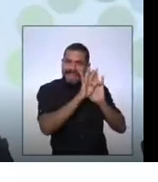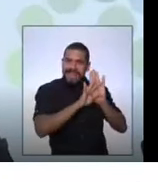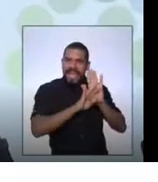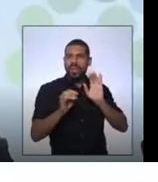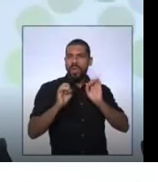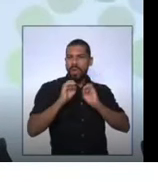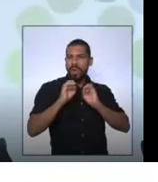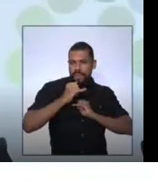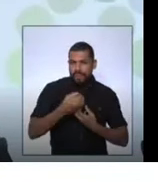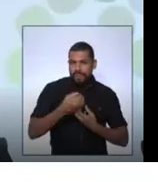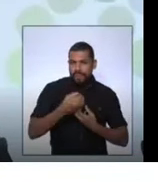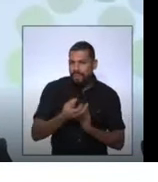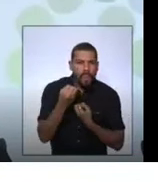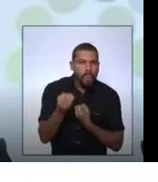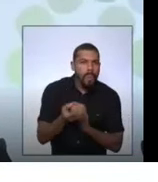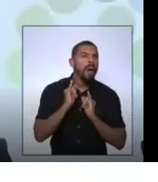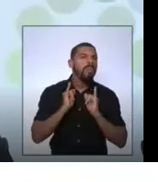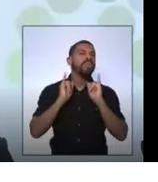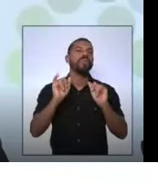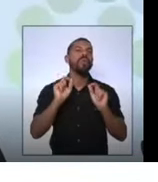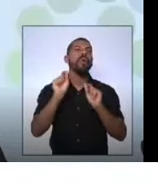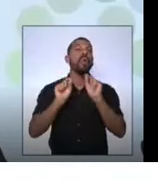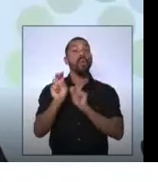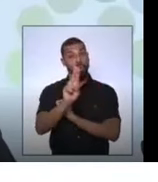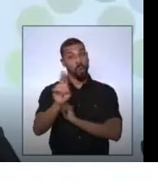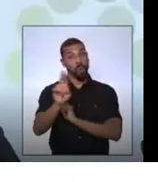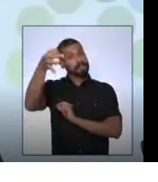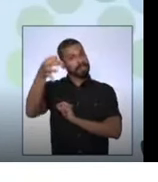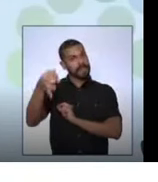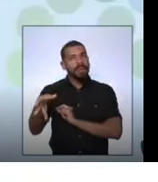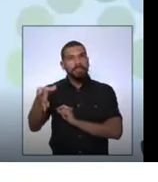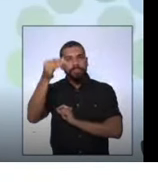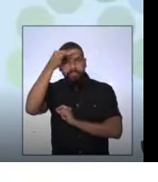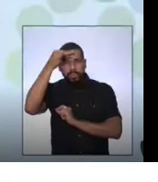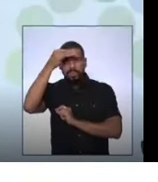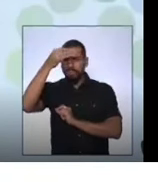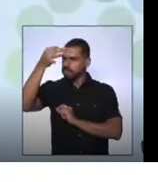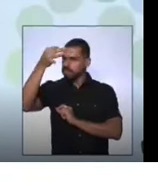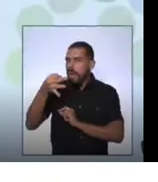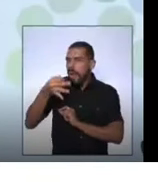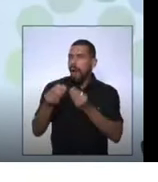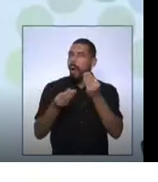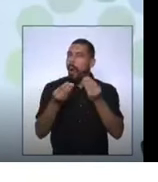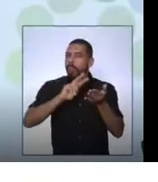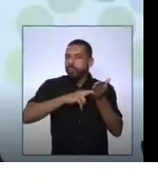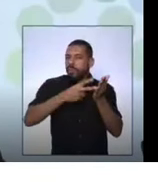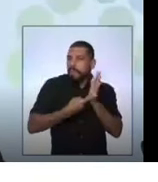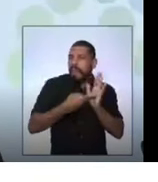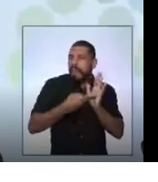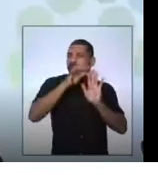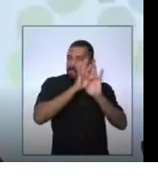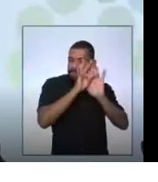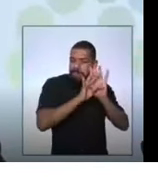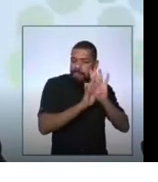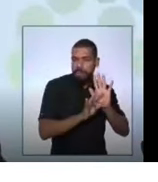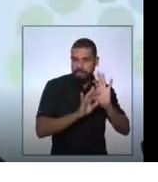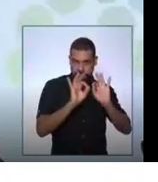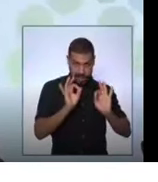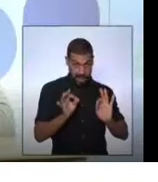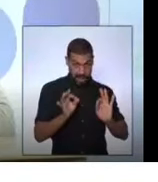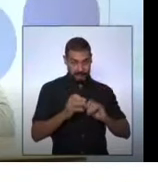fala de jornal, seria interessante que nós dessemos os nomes corretos, né? Para que não nos percamos na hora de interpretar e classificar direitinho as